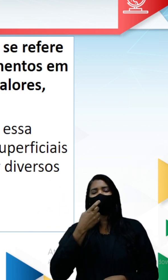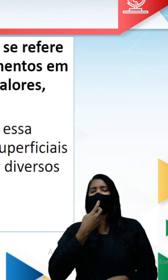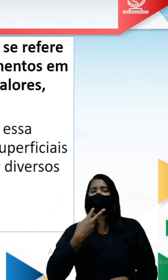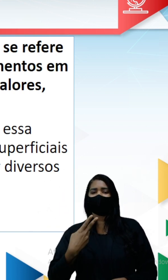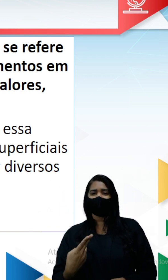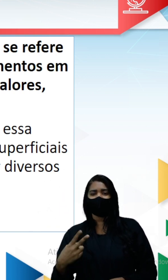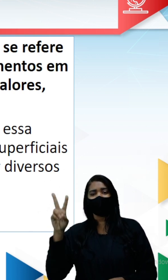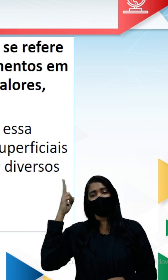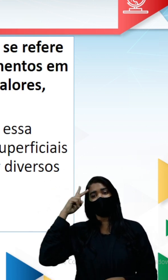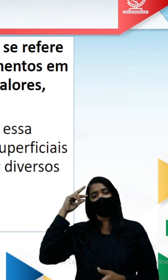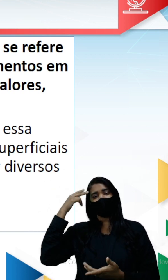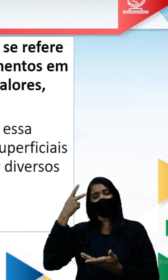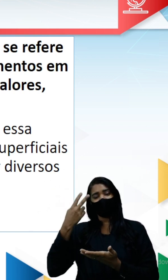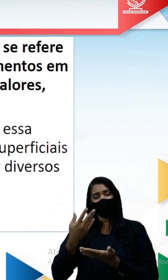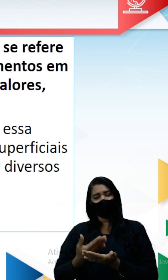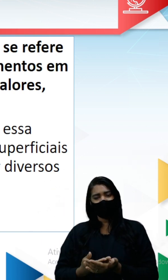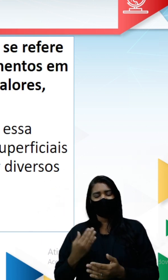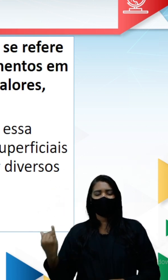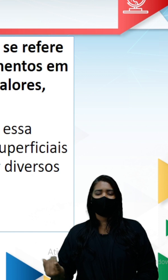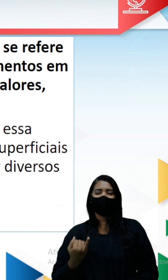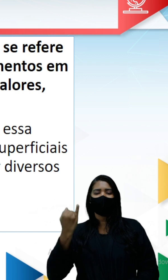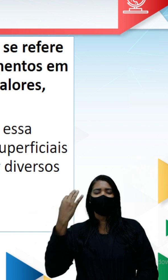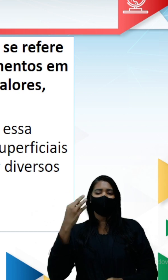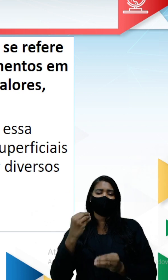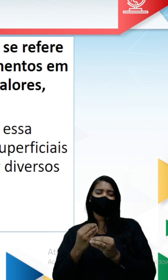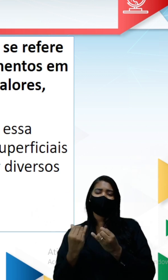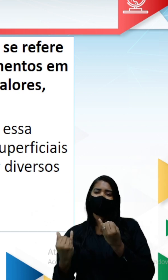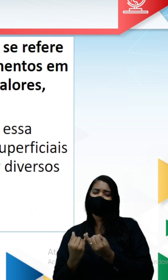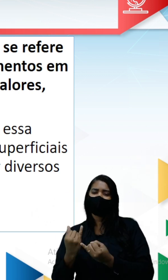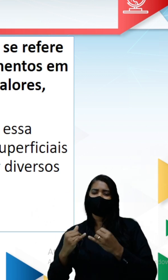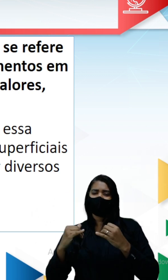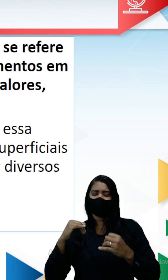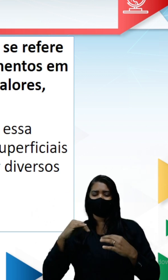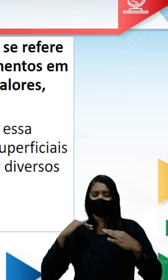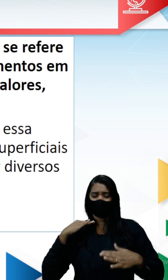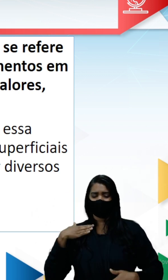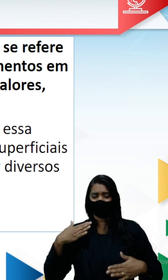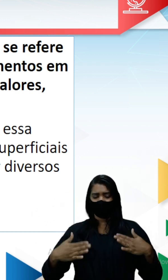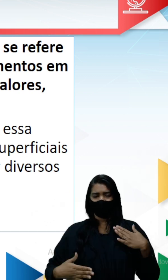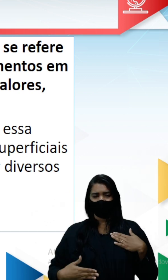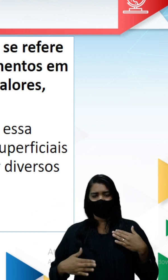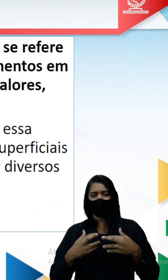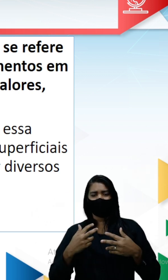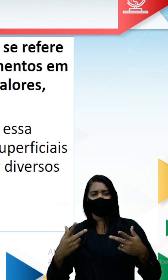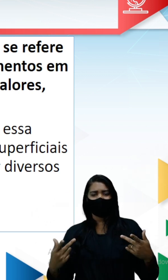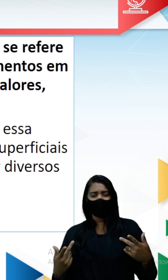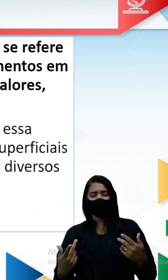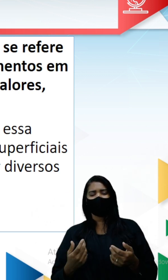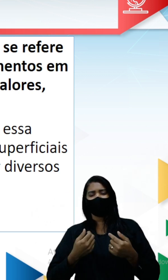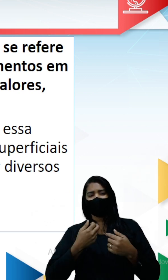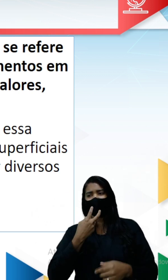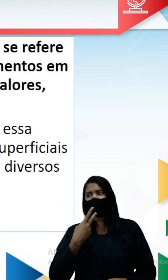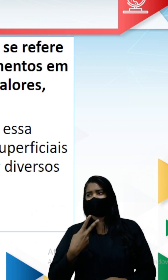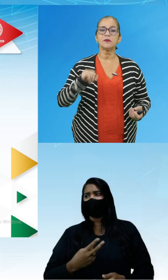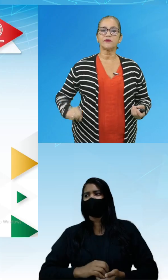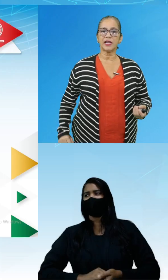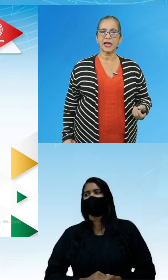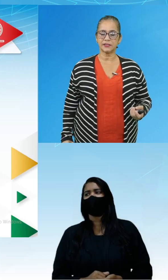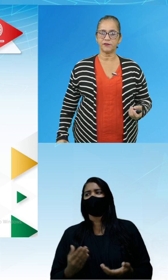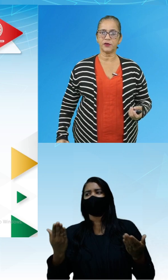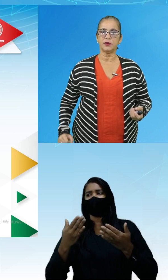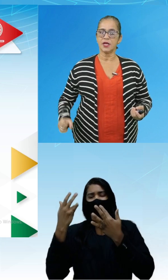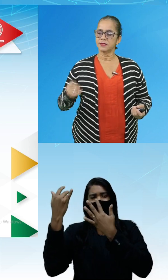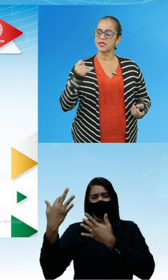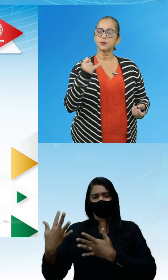a história, os valores, semelhanças físicas, entre outros. Quando a professora está falando língua, qual é a língua